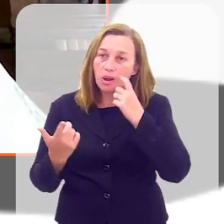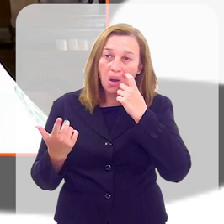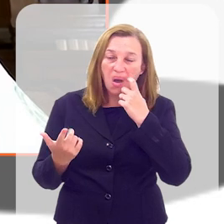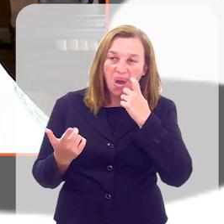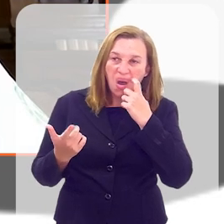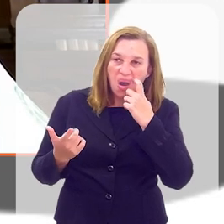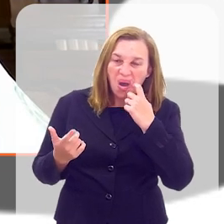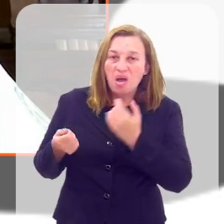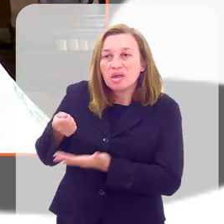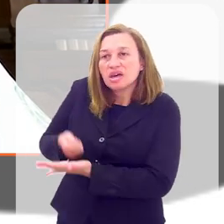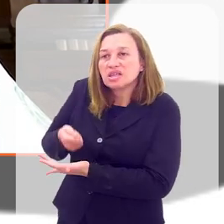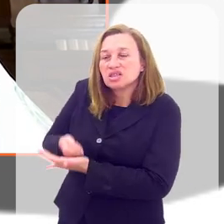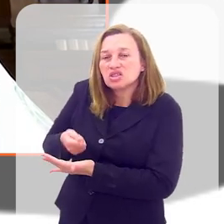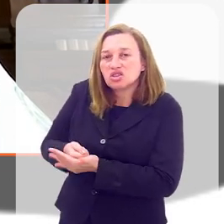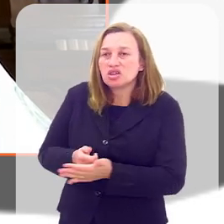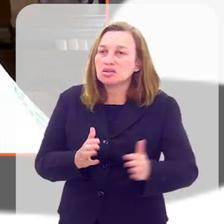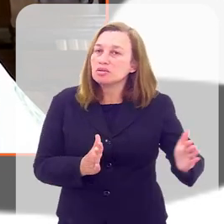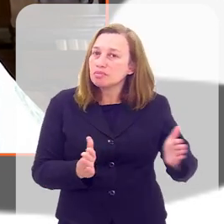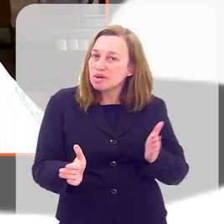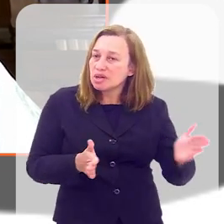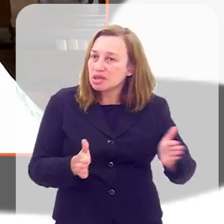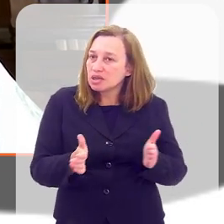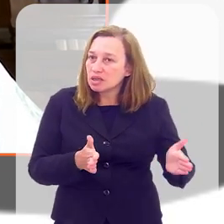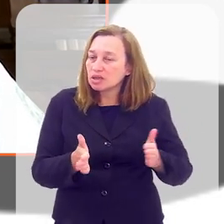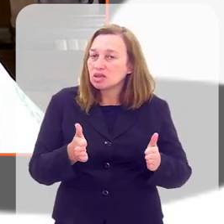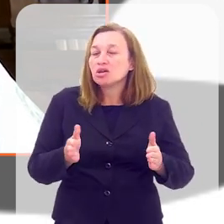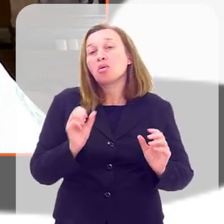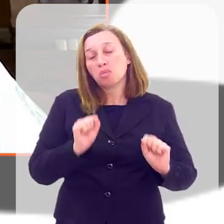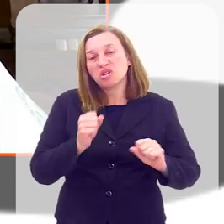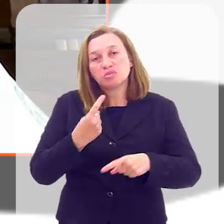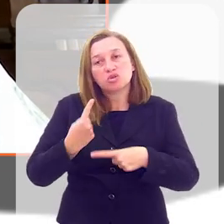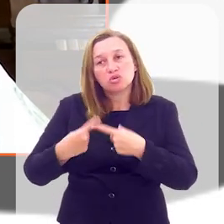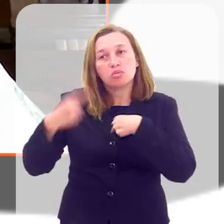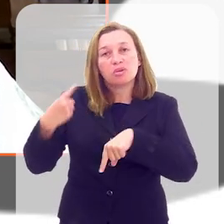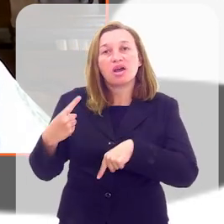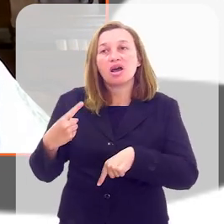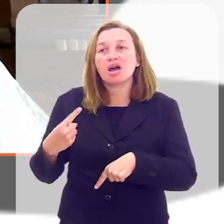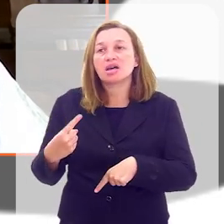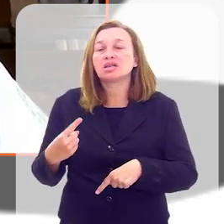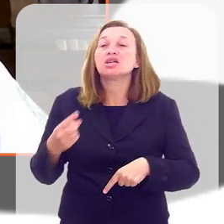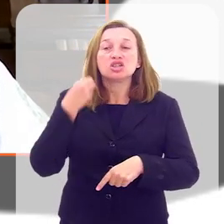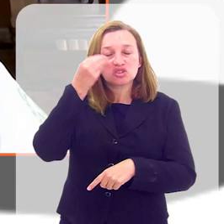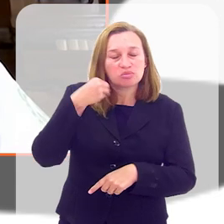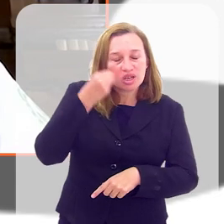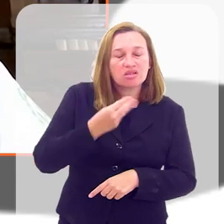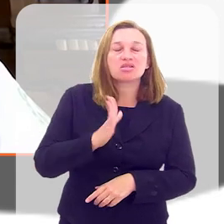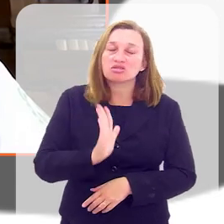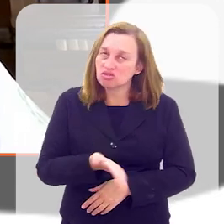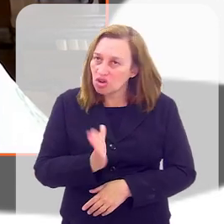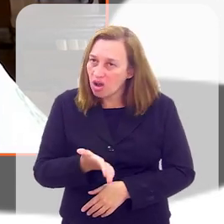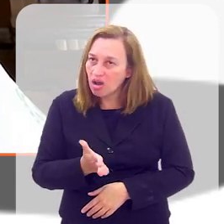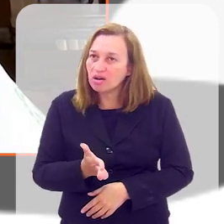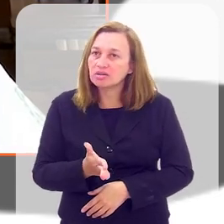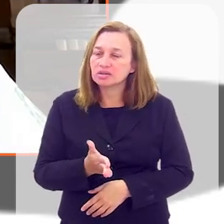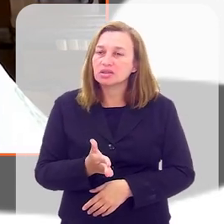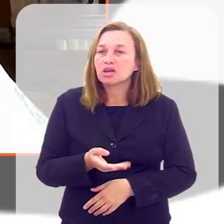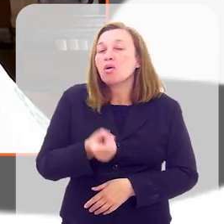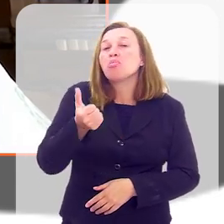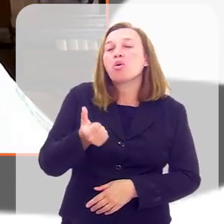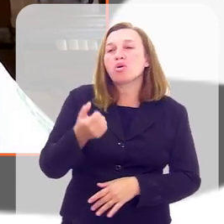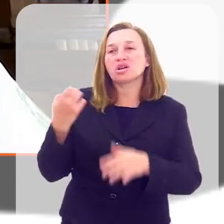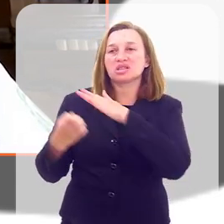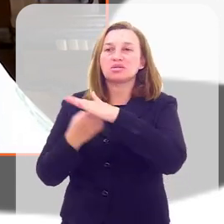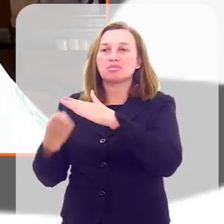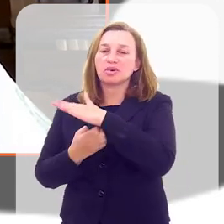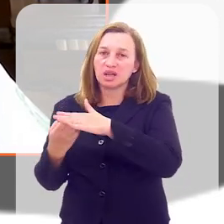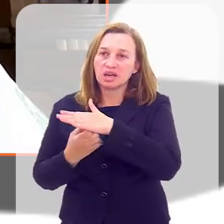ou a questão de exigência algumas exigências de prazo a gente pode superar né E a gente tem muita experiência já